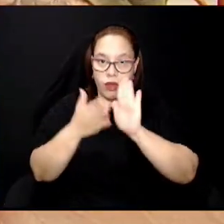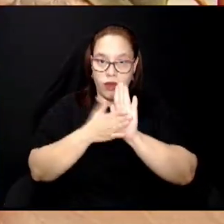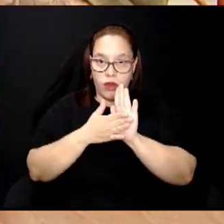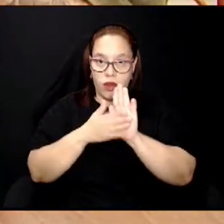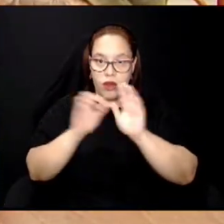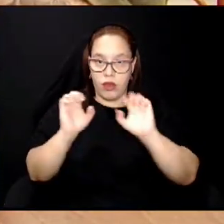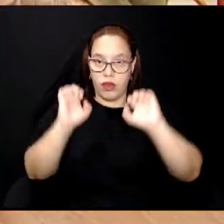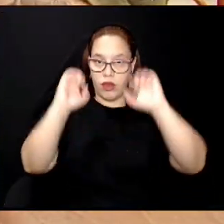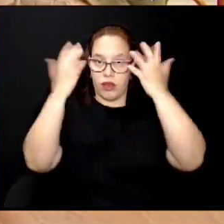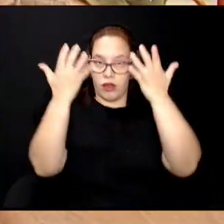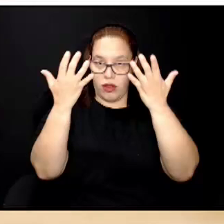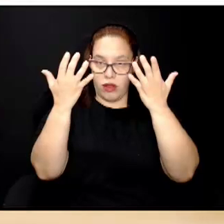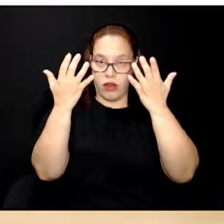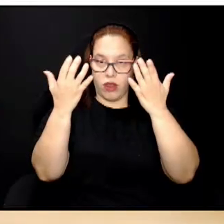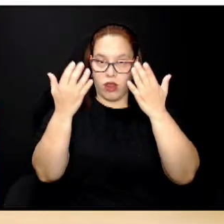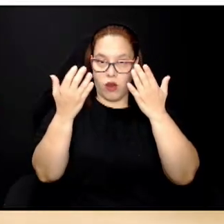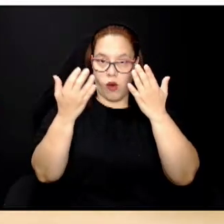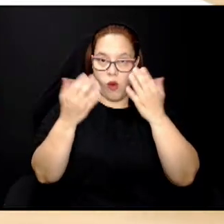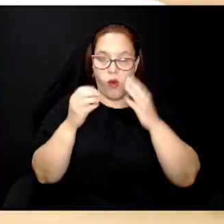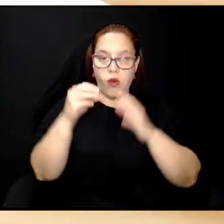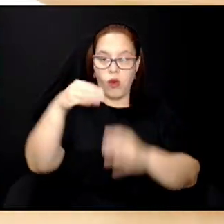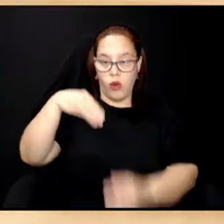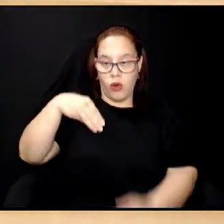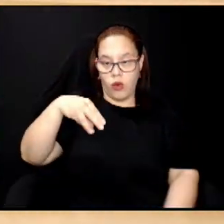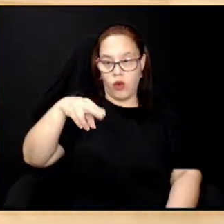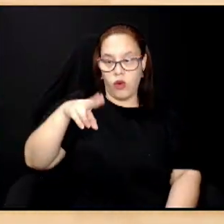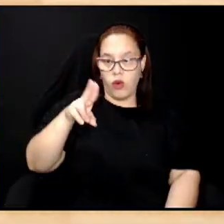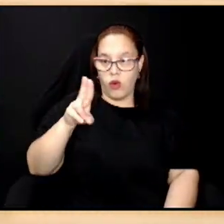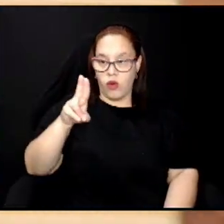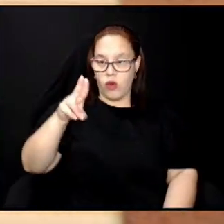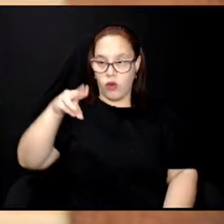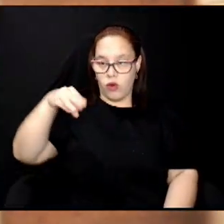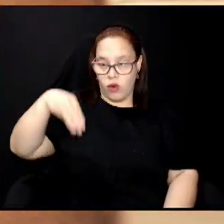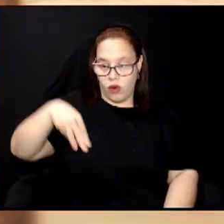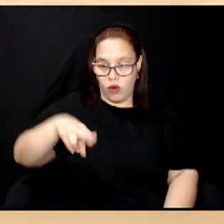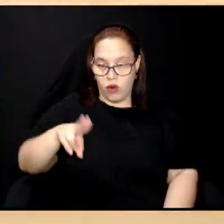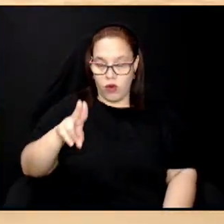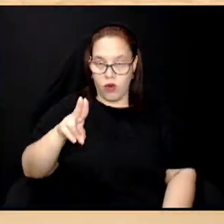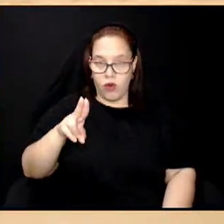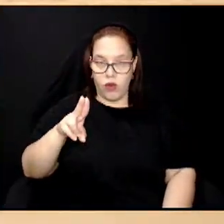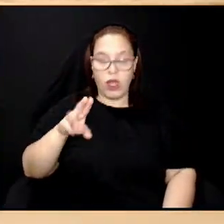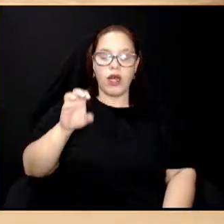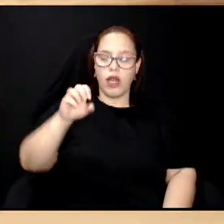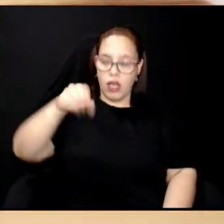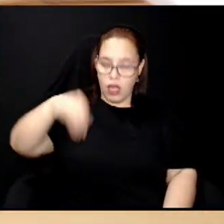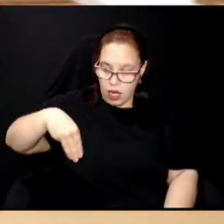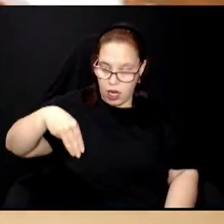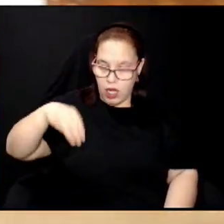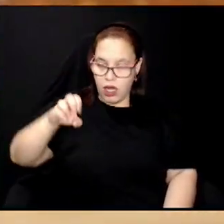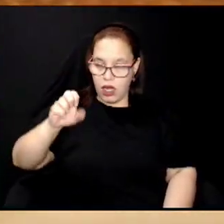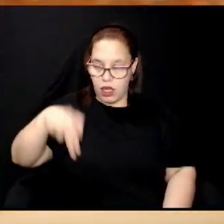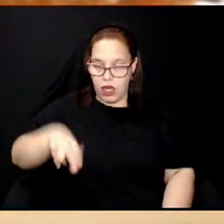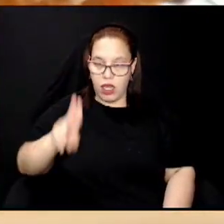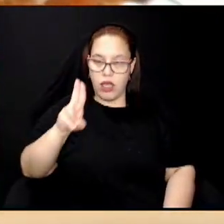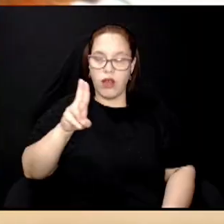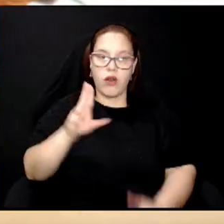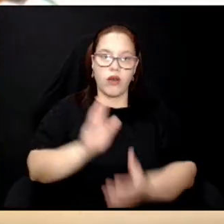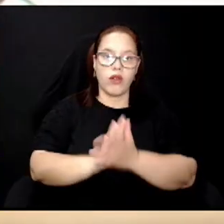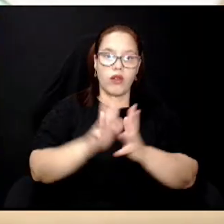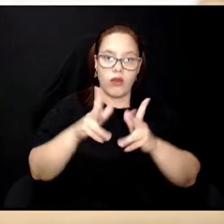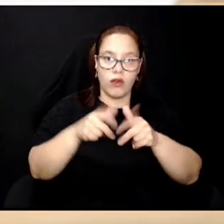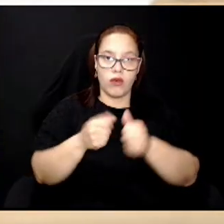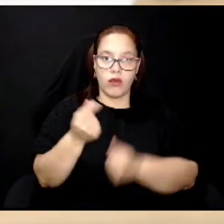é elaborar um menu, 2 menus, na verdade, por turno, né? Exclusivos, daí tem uma entrada, um prato principal e uma sobremesa incluído no valor do